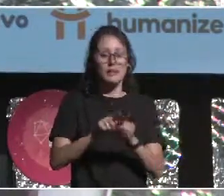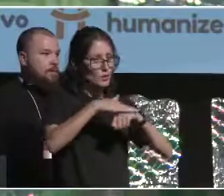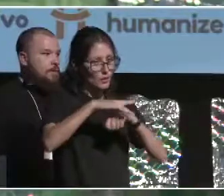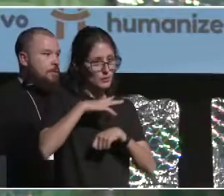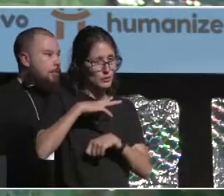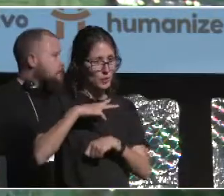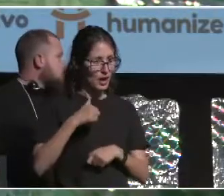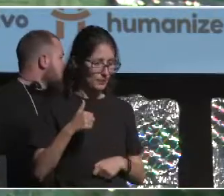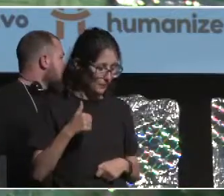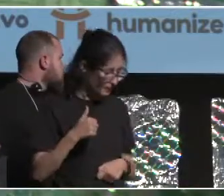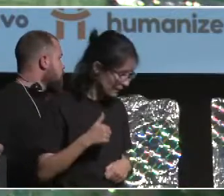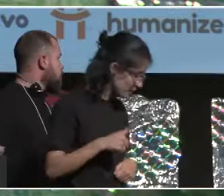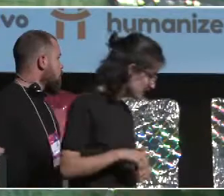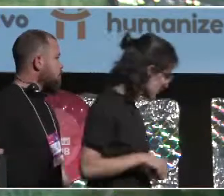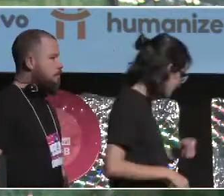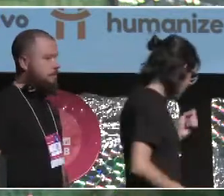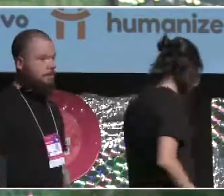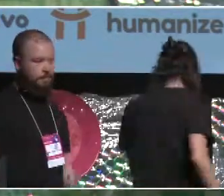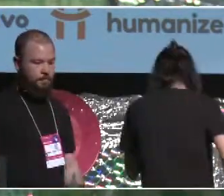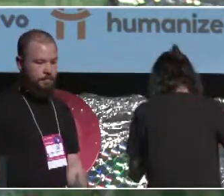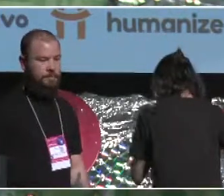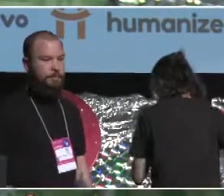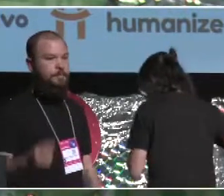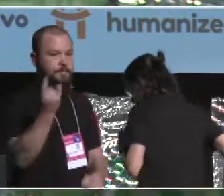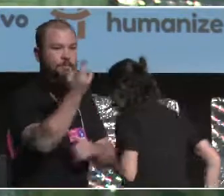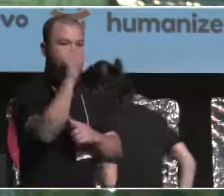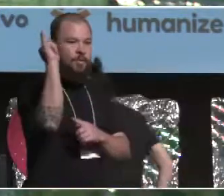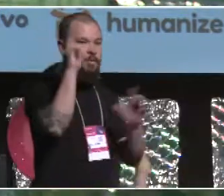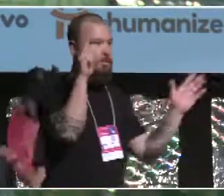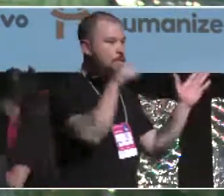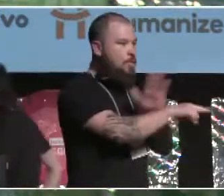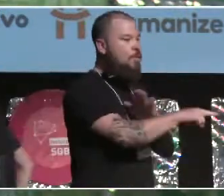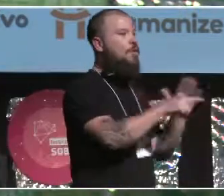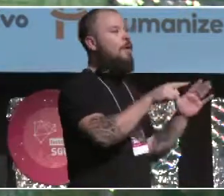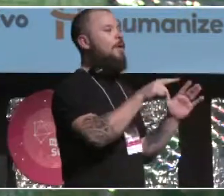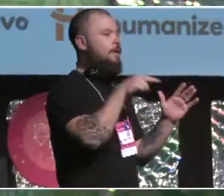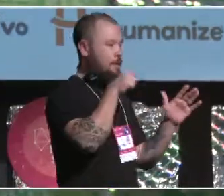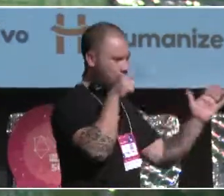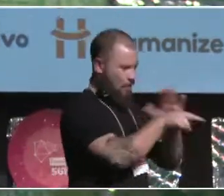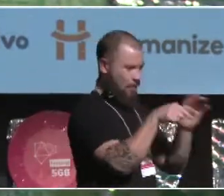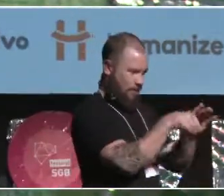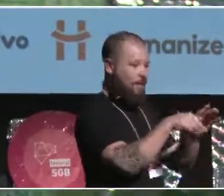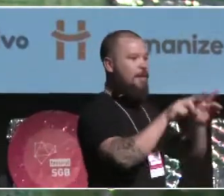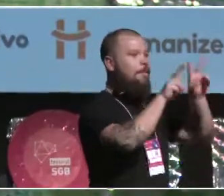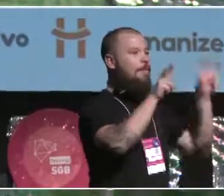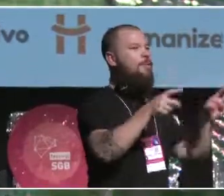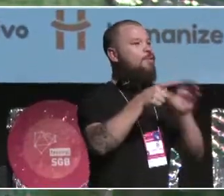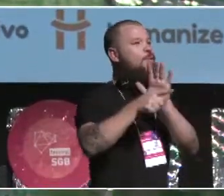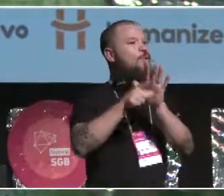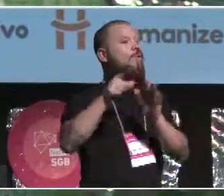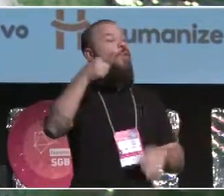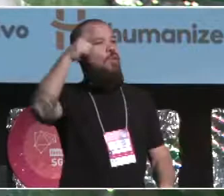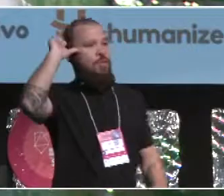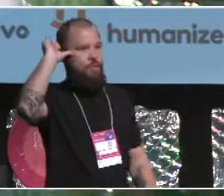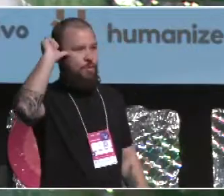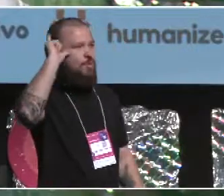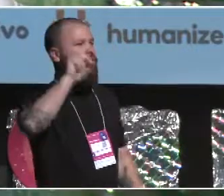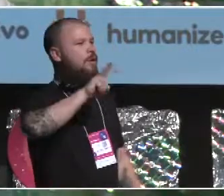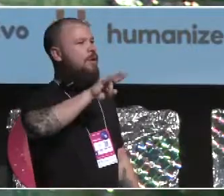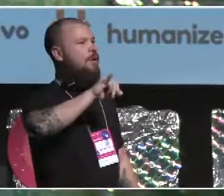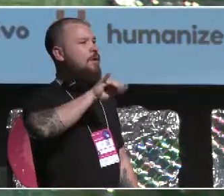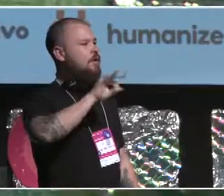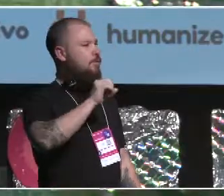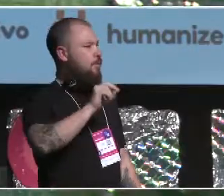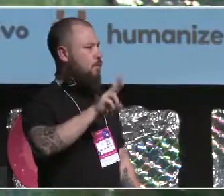sectores. E a última pergunta tem a ver com o que a gente está falando desde ontem, assim, que é do Vitor